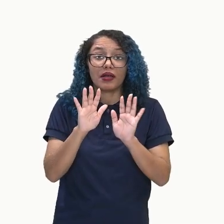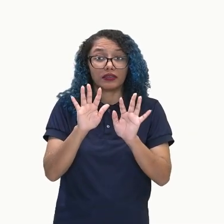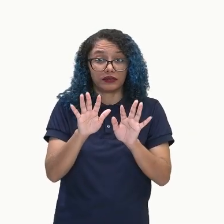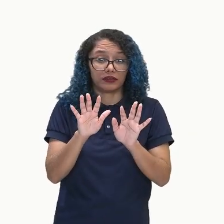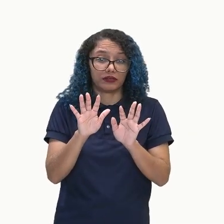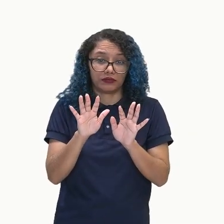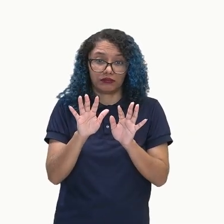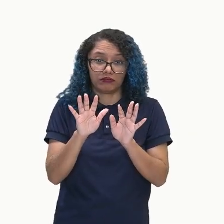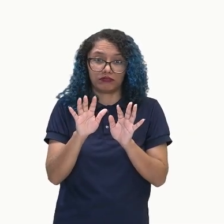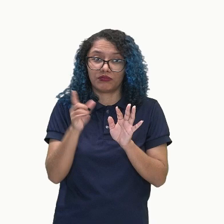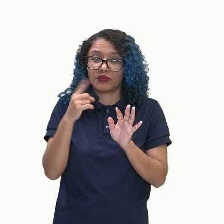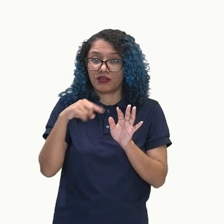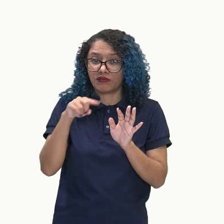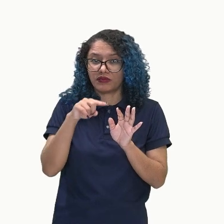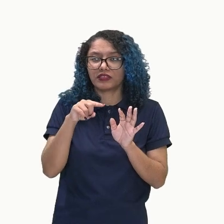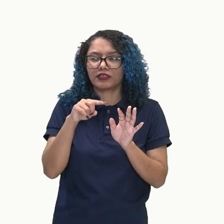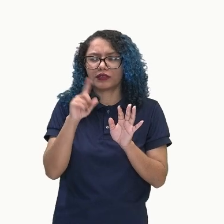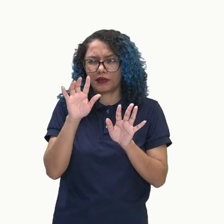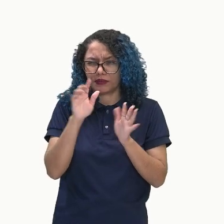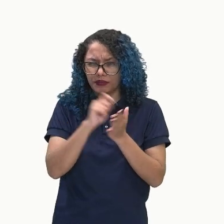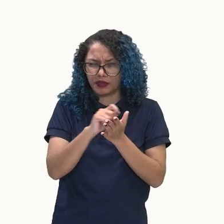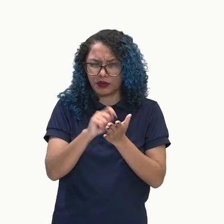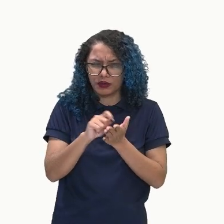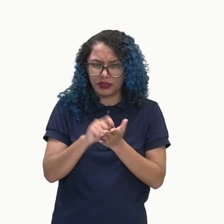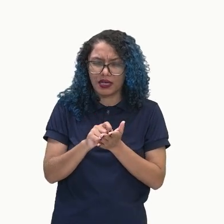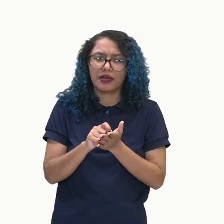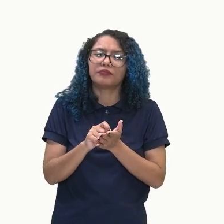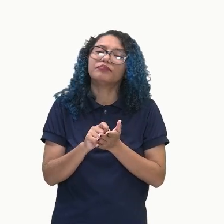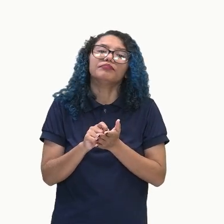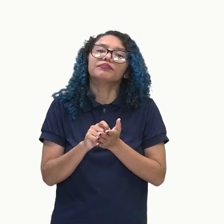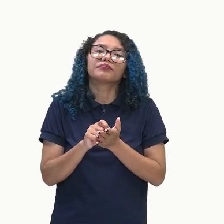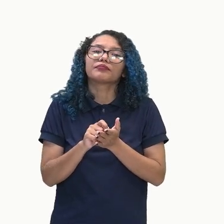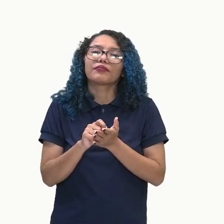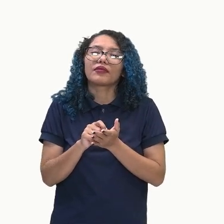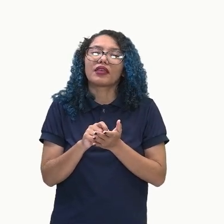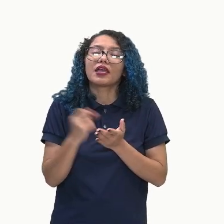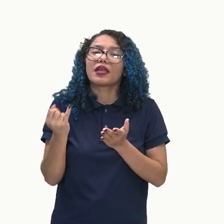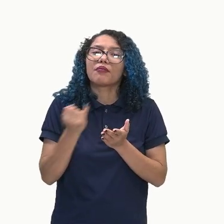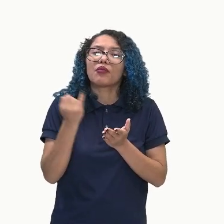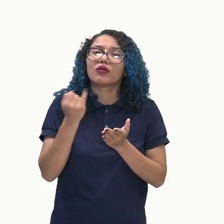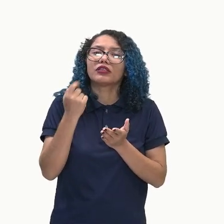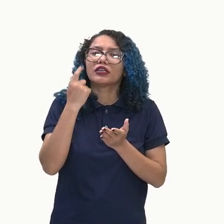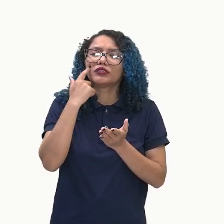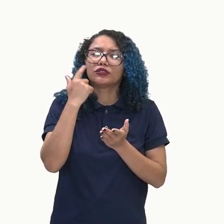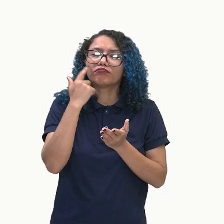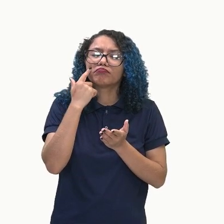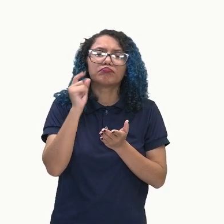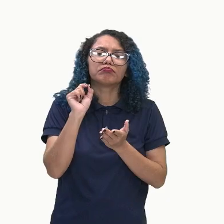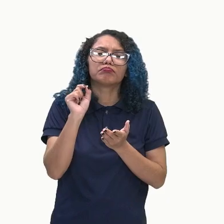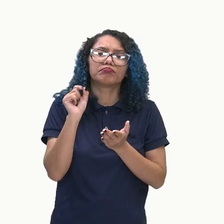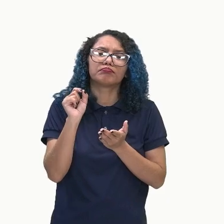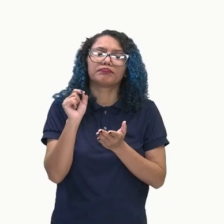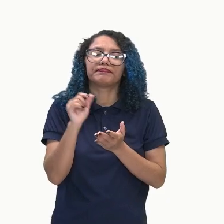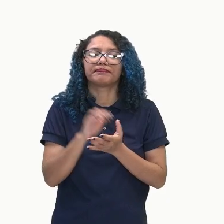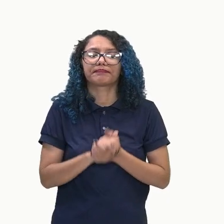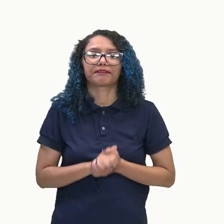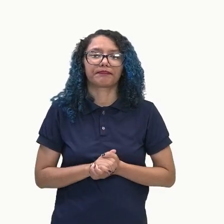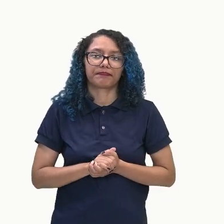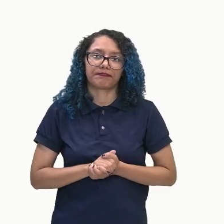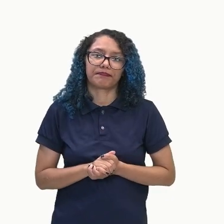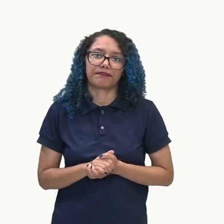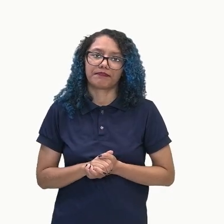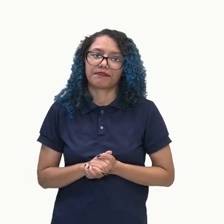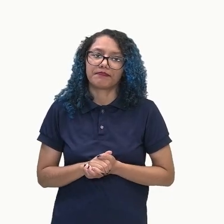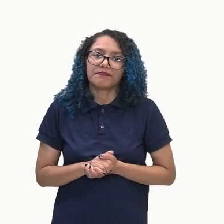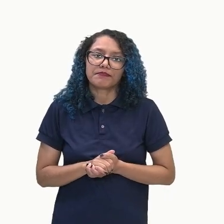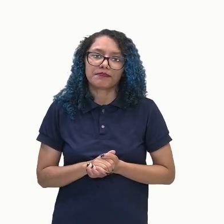aí registrado para você, o que é que vale a pena a gente aqui verificar? Decímetro